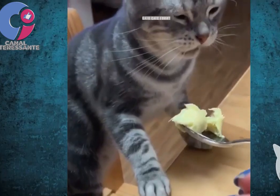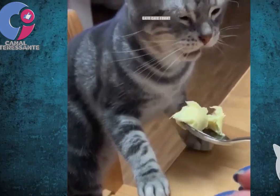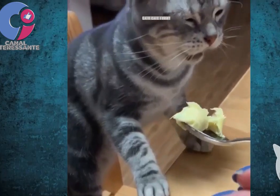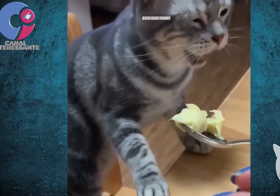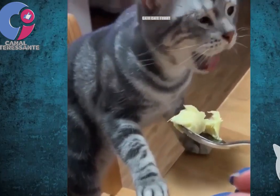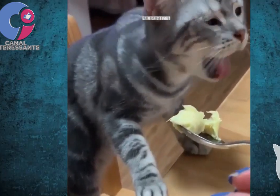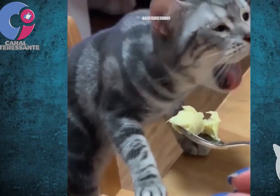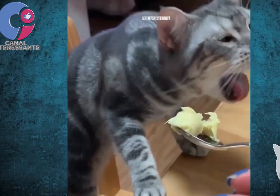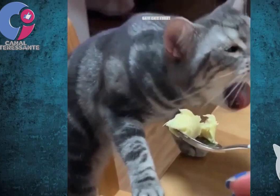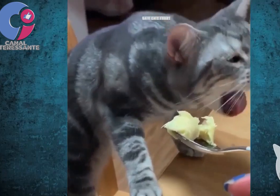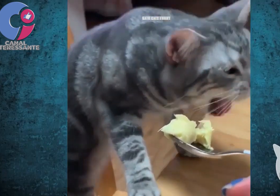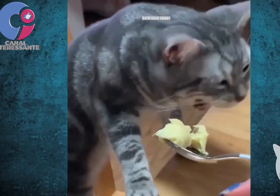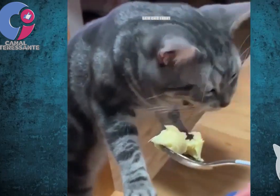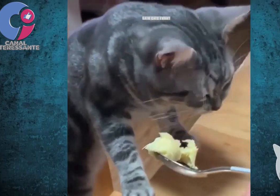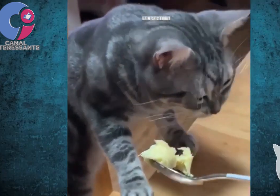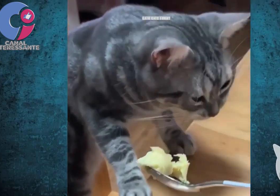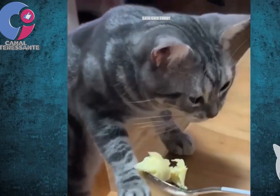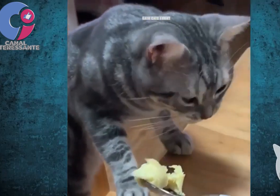lado.